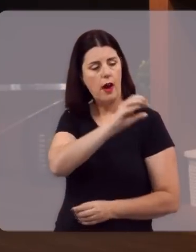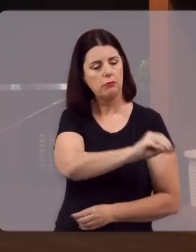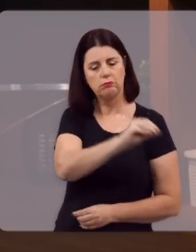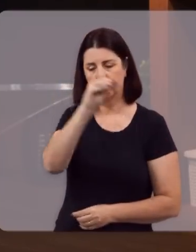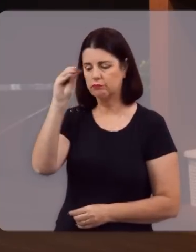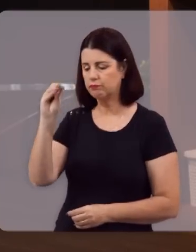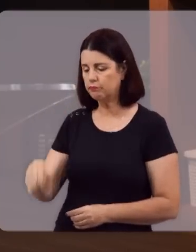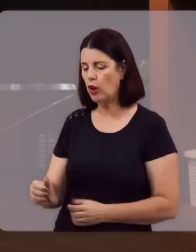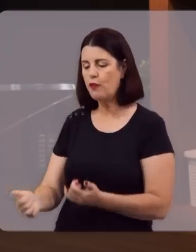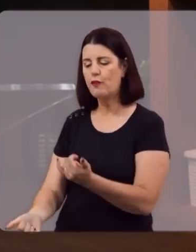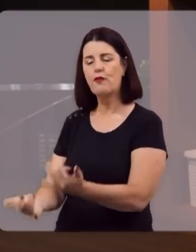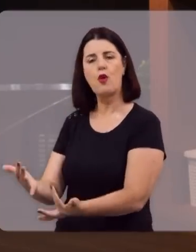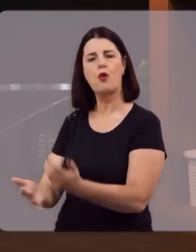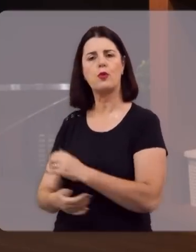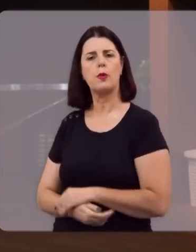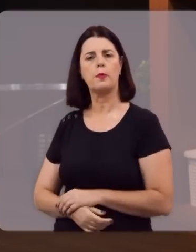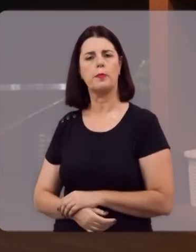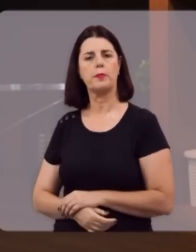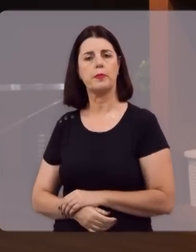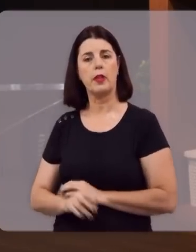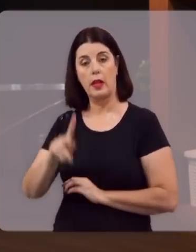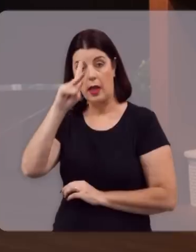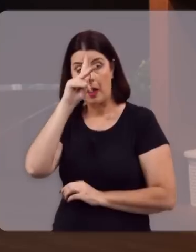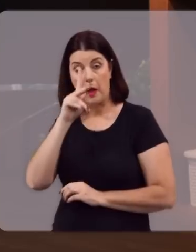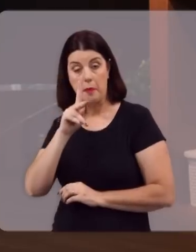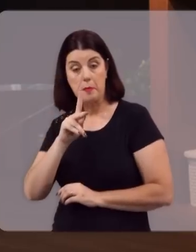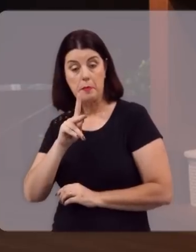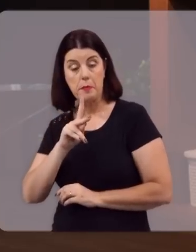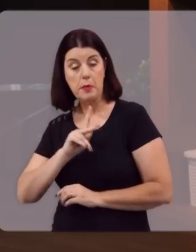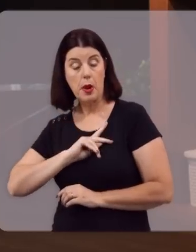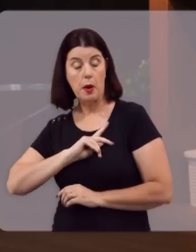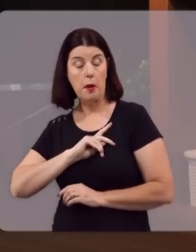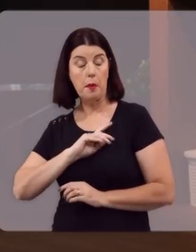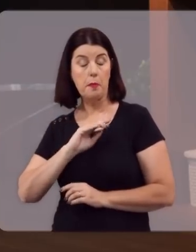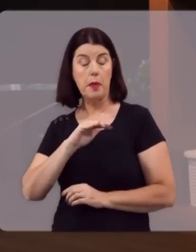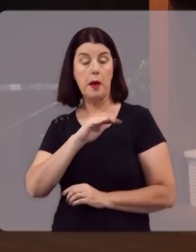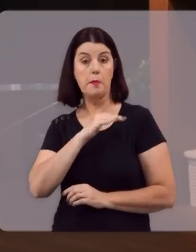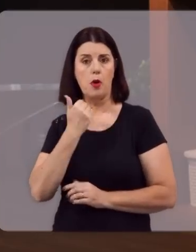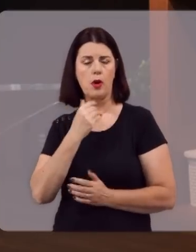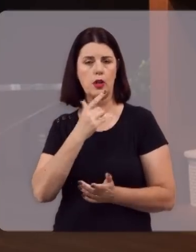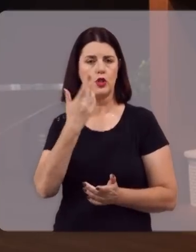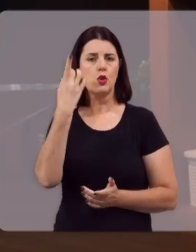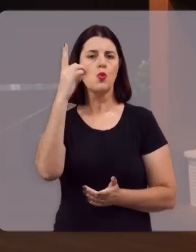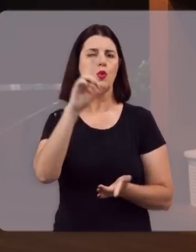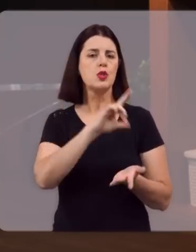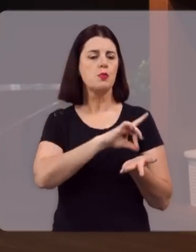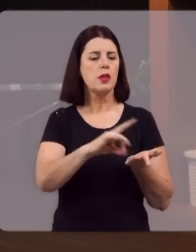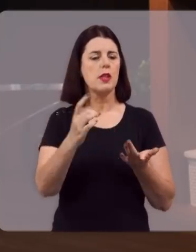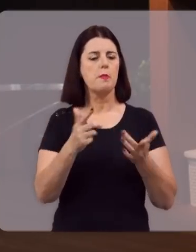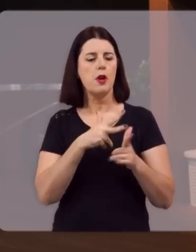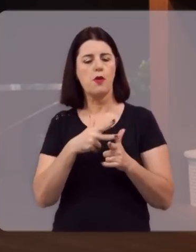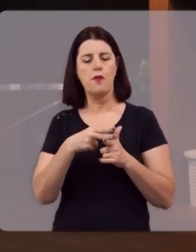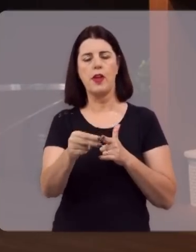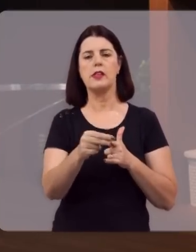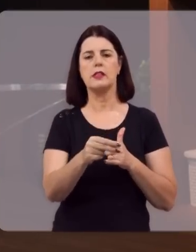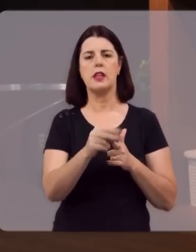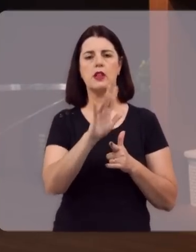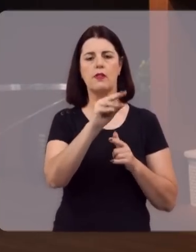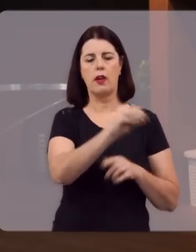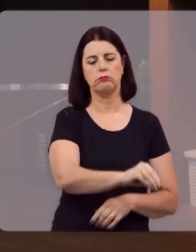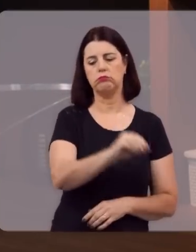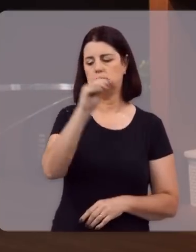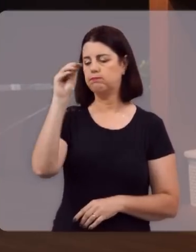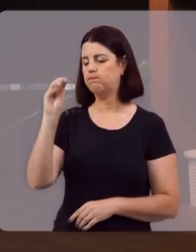fogo. Está escrito também que a própria morte, o último inimigo a ser vencido, vai ser lançada no lago do fogo. E diz